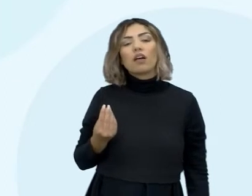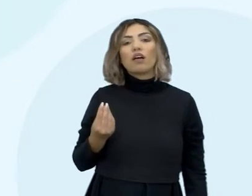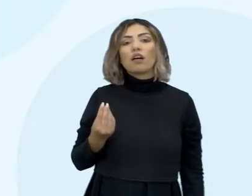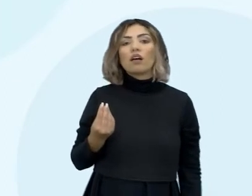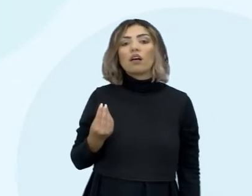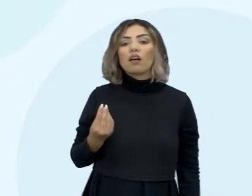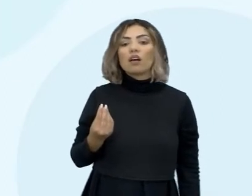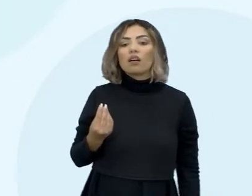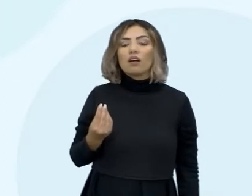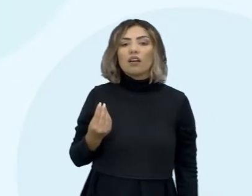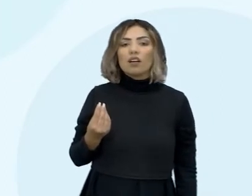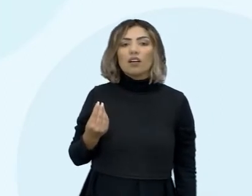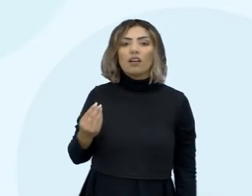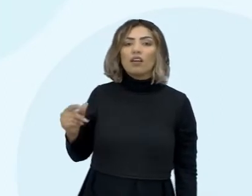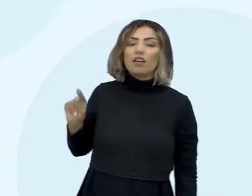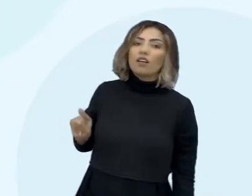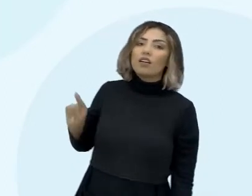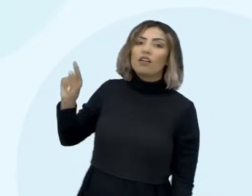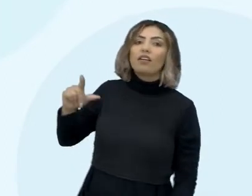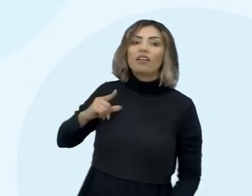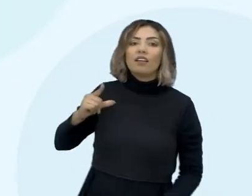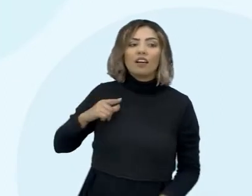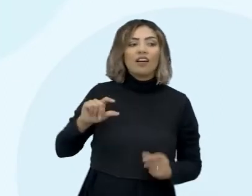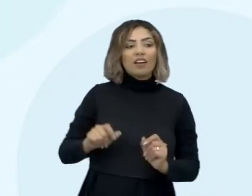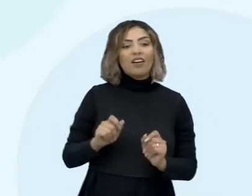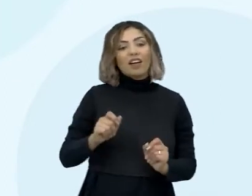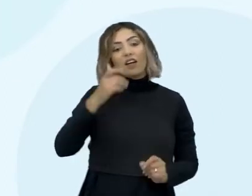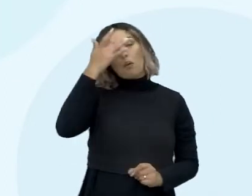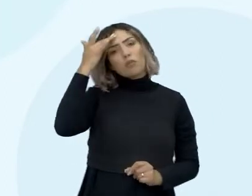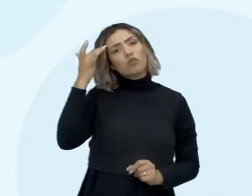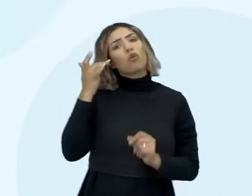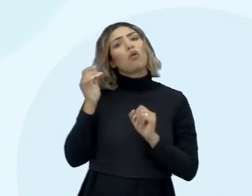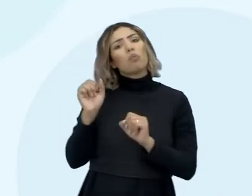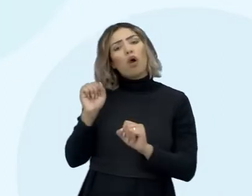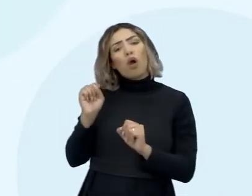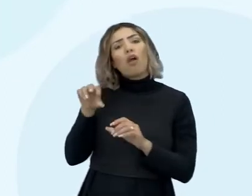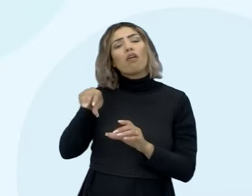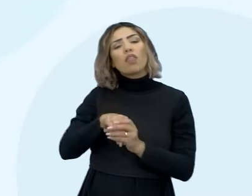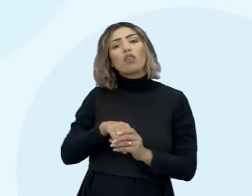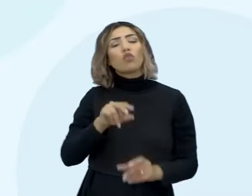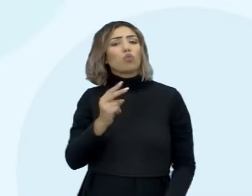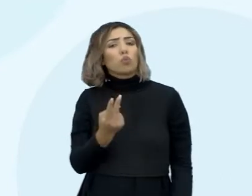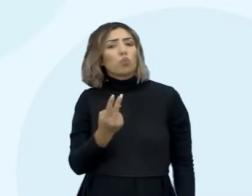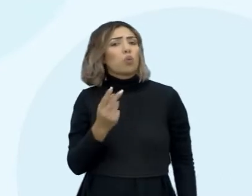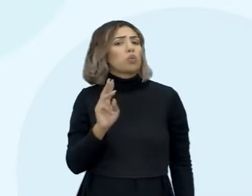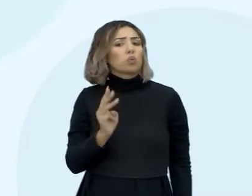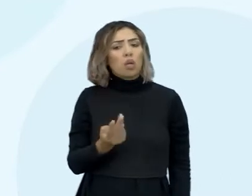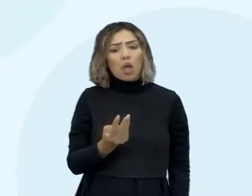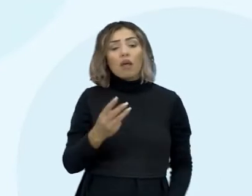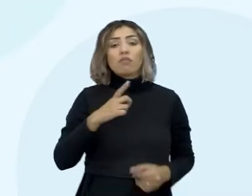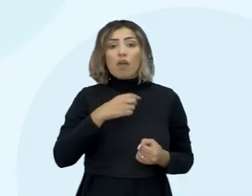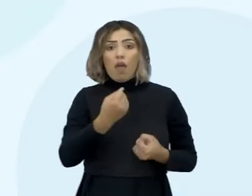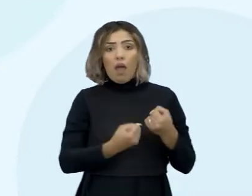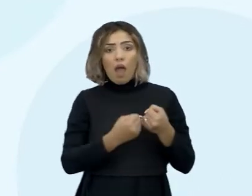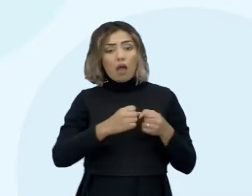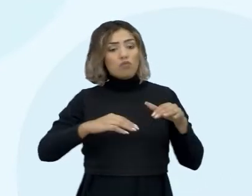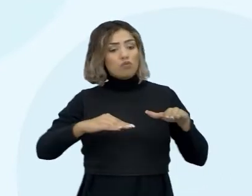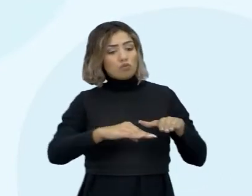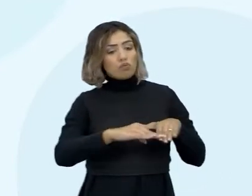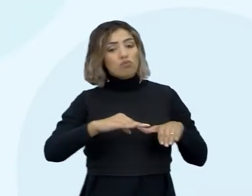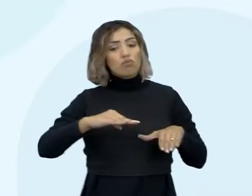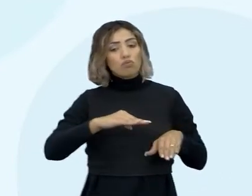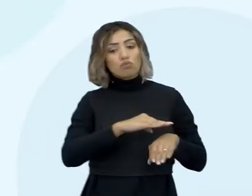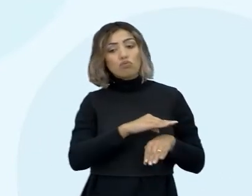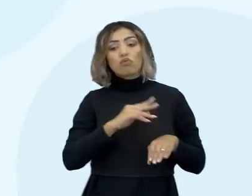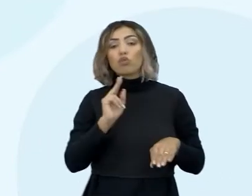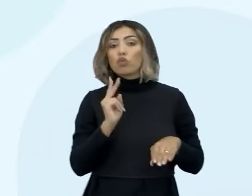abrigar de 2 a 4 pessoas, confortavelmente, tá? Ela tem 2 vagas de garagem, tem um